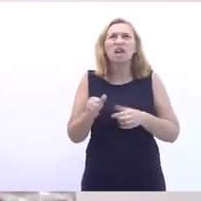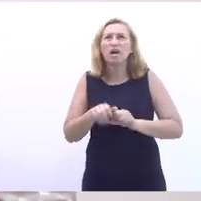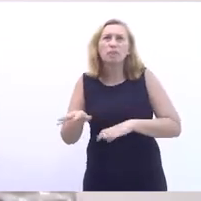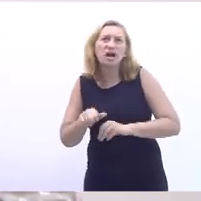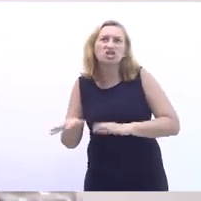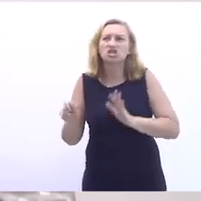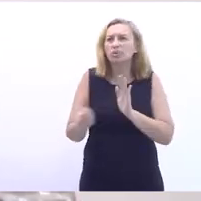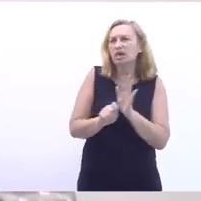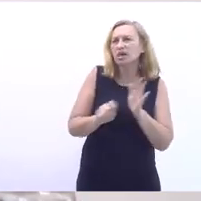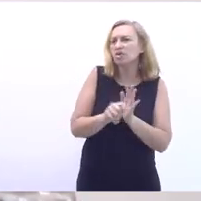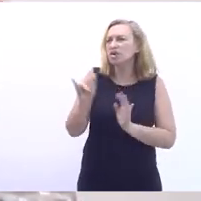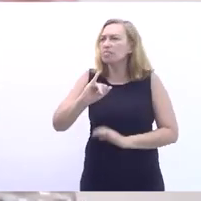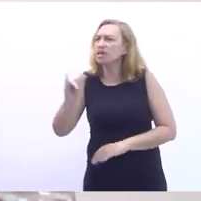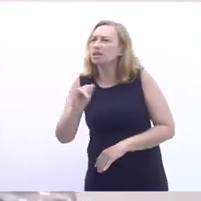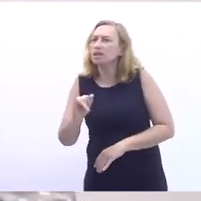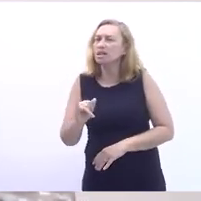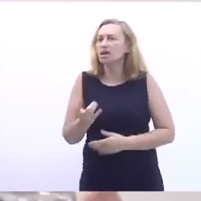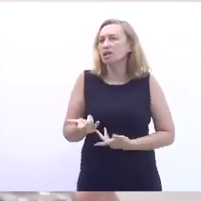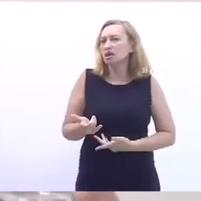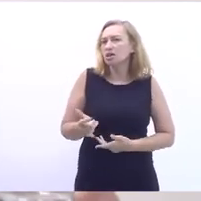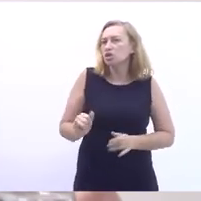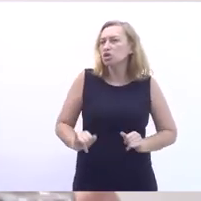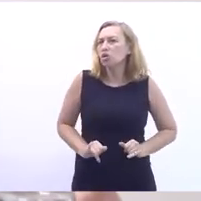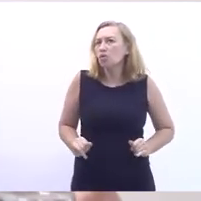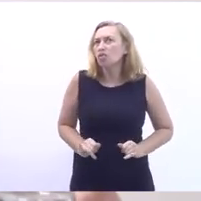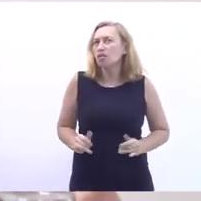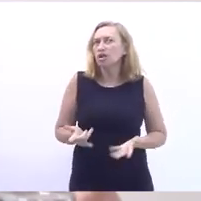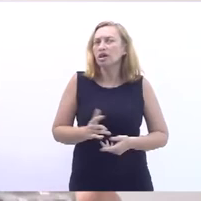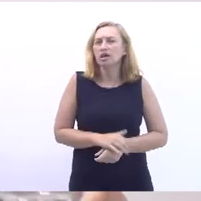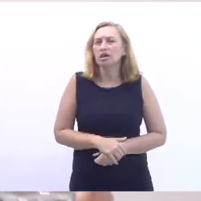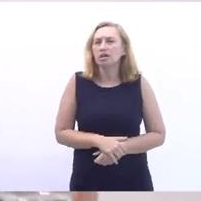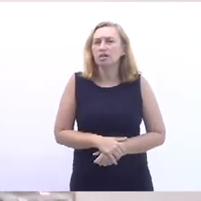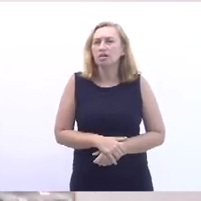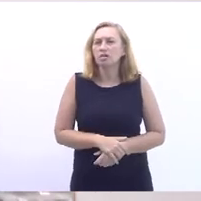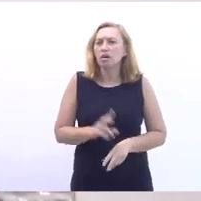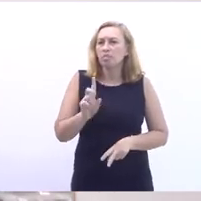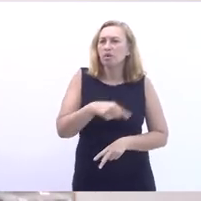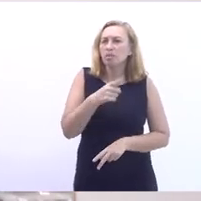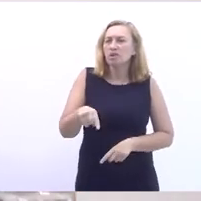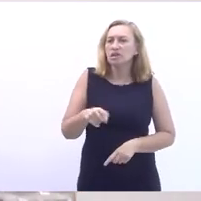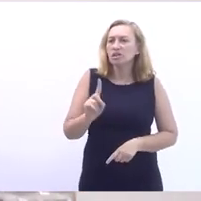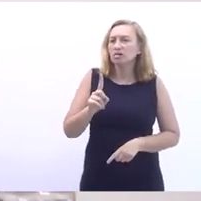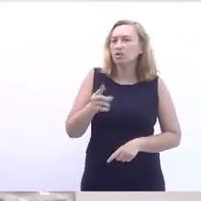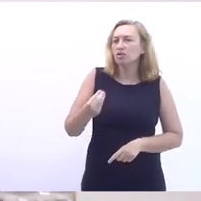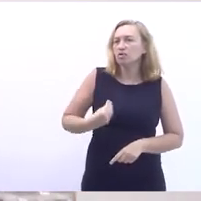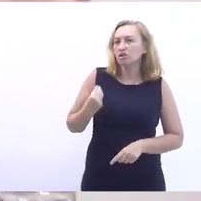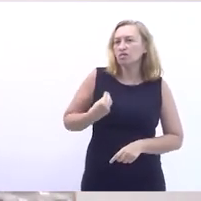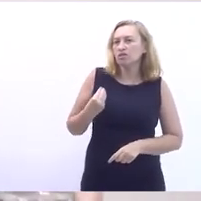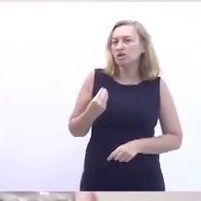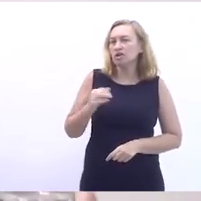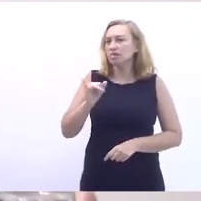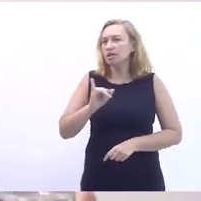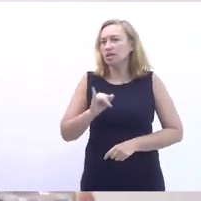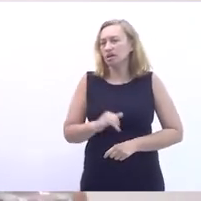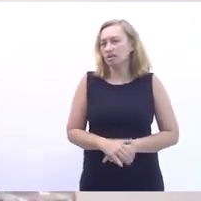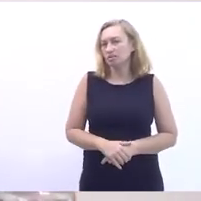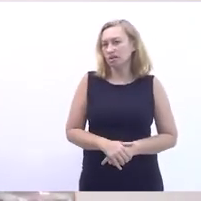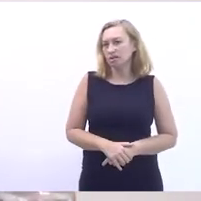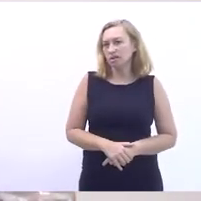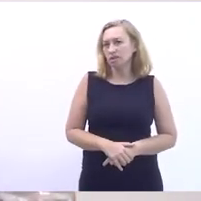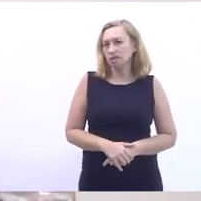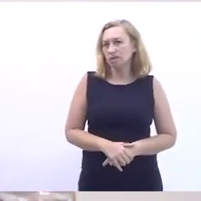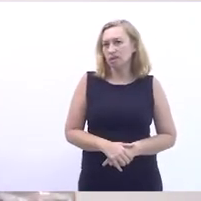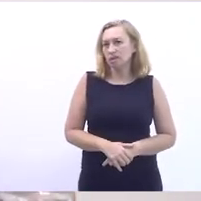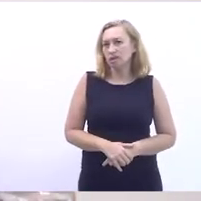marcha da maconha em Ipanema se quem sofre com copo ligação não tá em Ipanema a maioria das pessoas que sofrem com a proibição